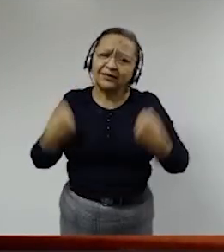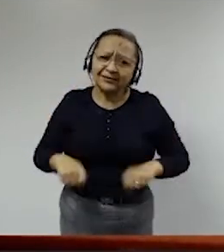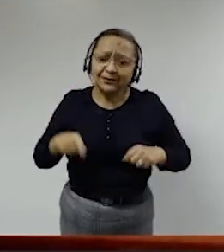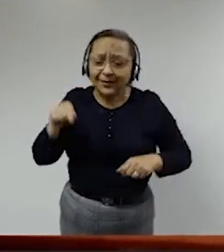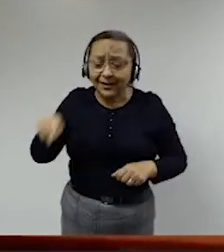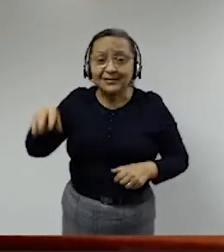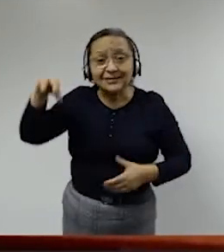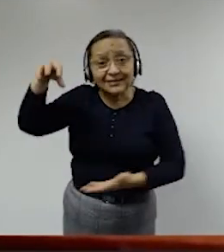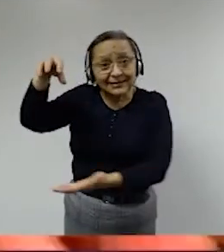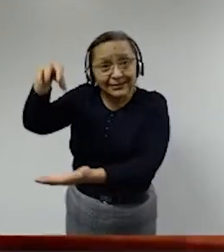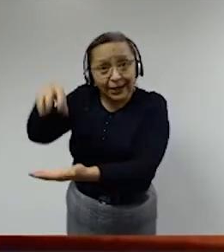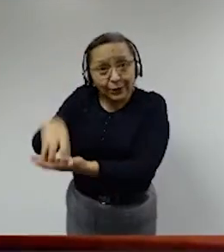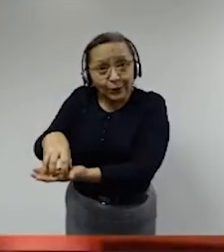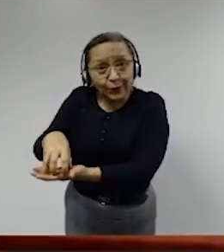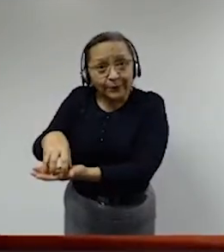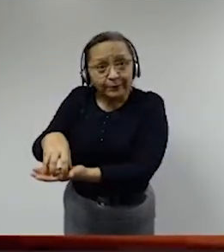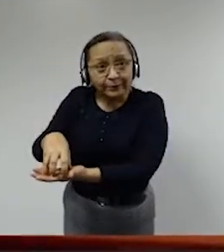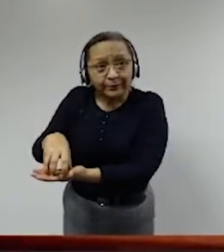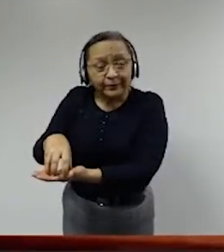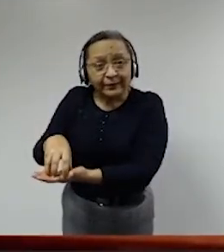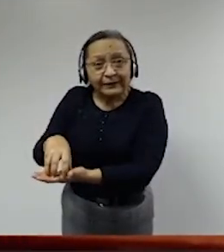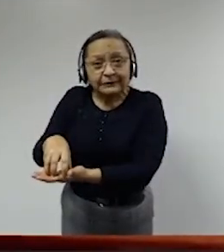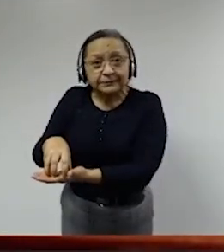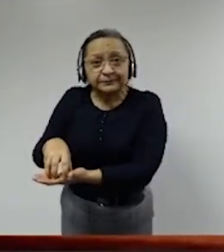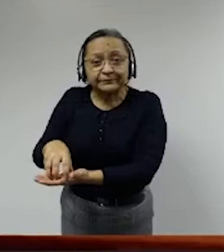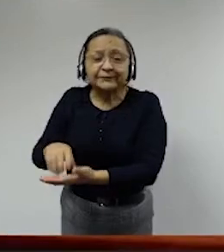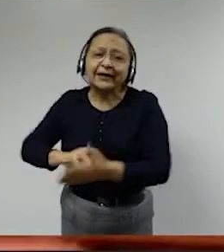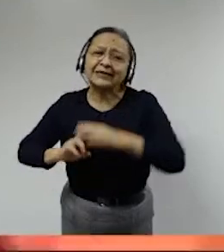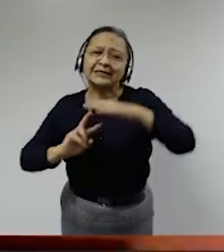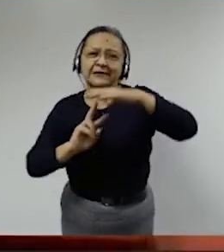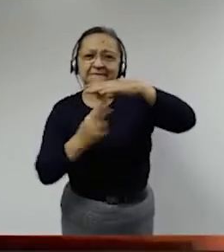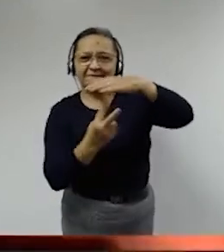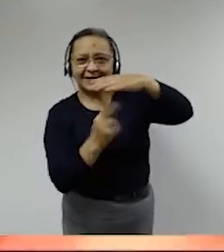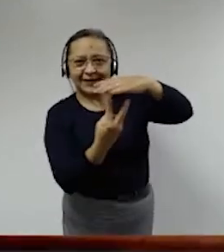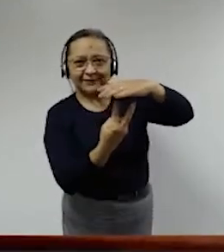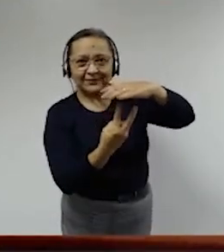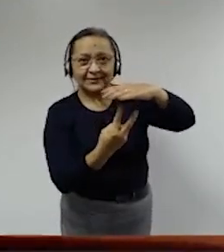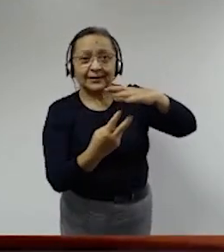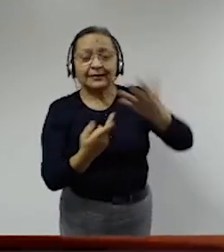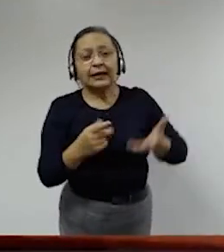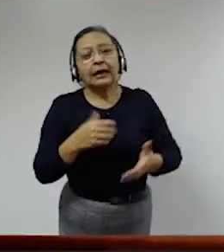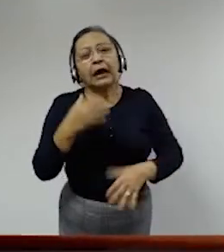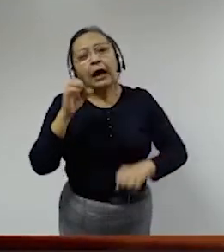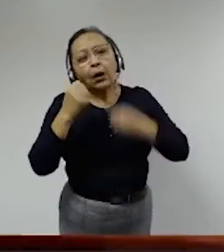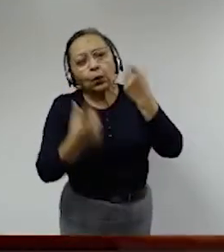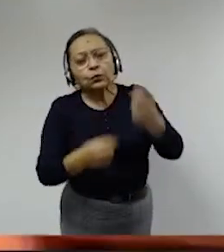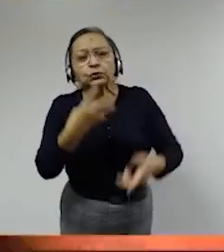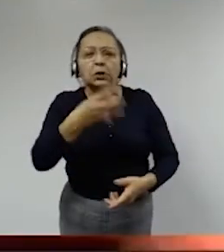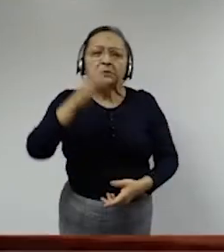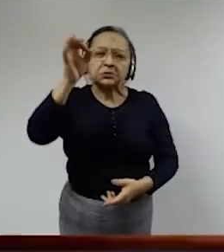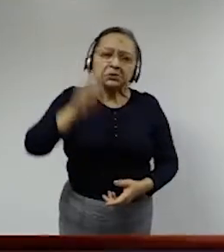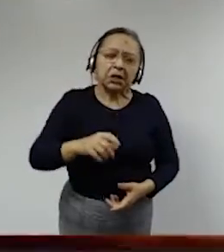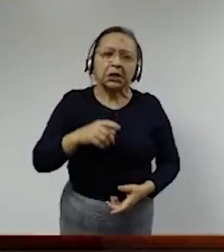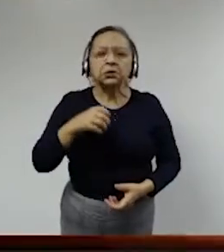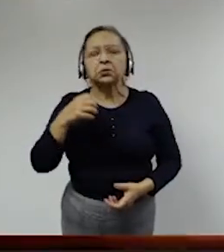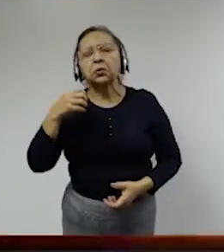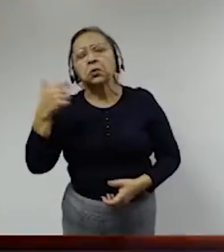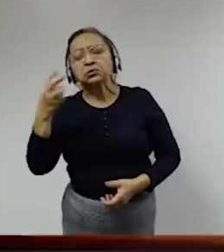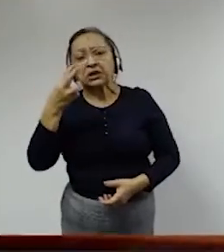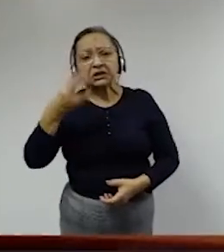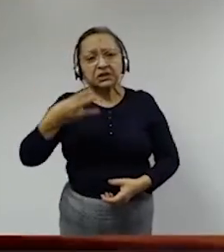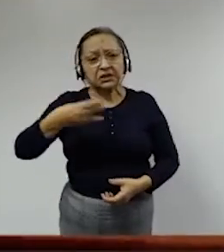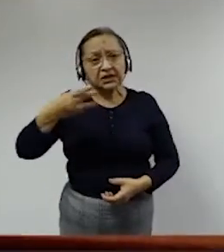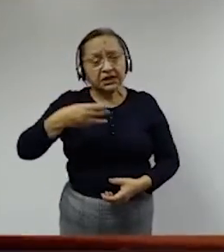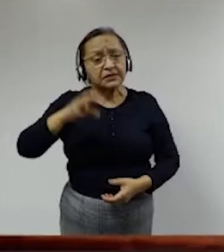que responde, né, enfim, eu vou dar, são as variantes, tem gente que diz que é 4%, tem gente que diz que é 6%, tem gente que é 3%, tem gente que diz